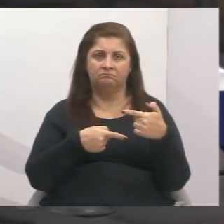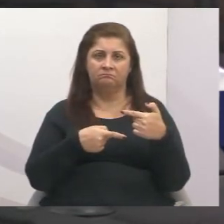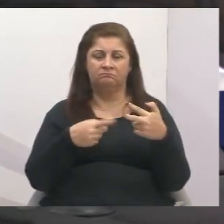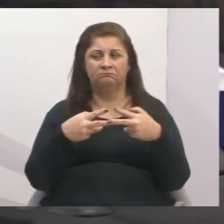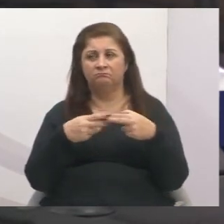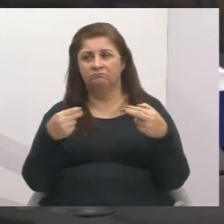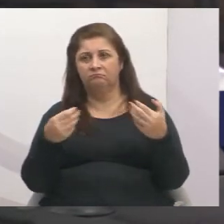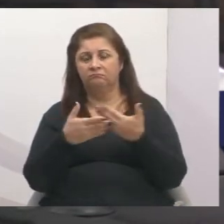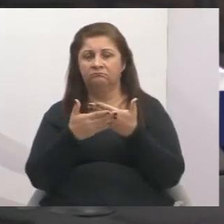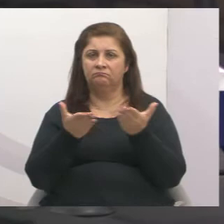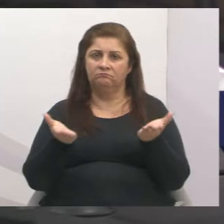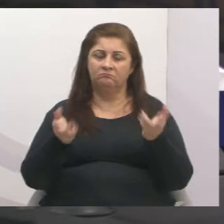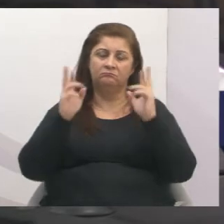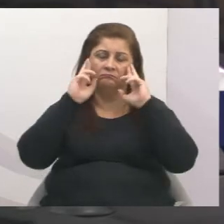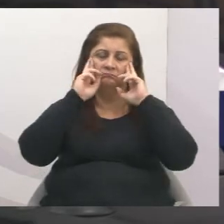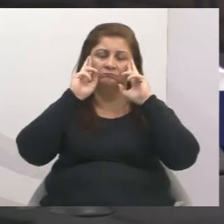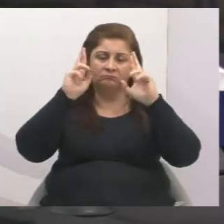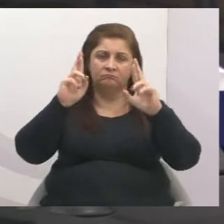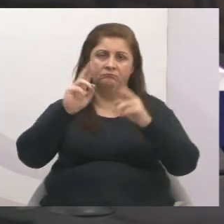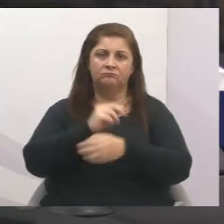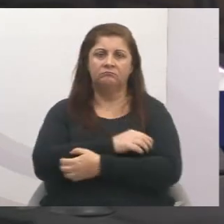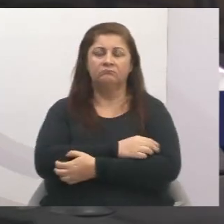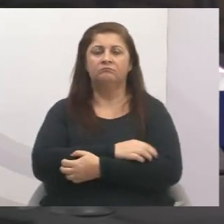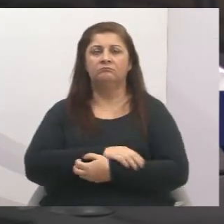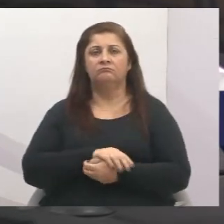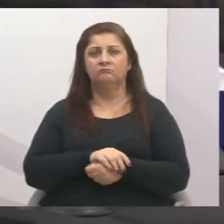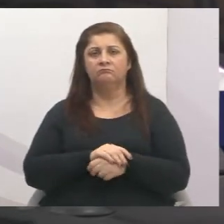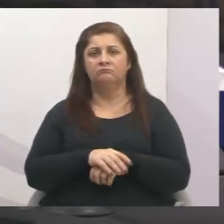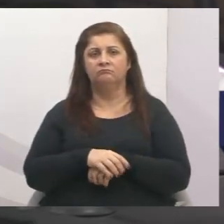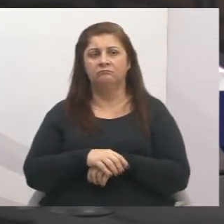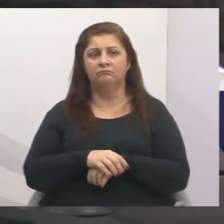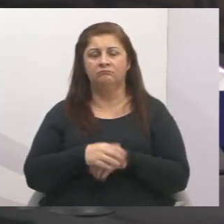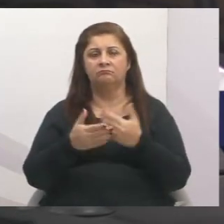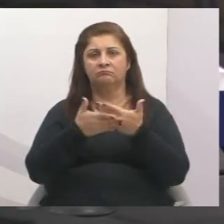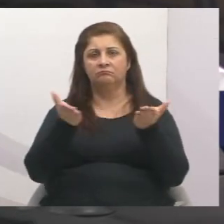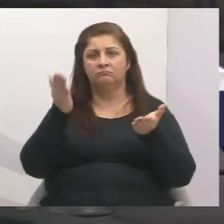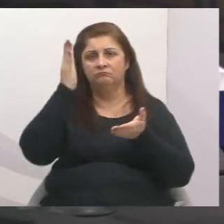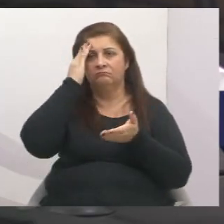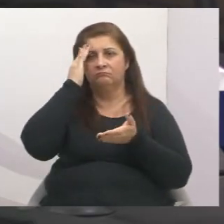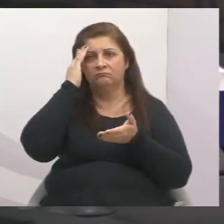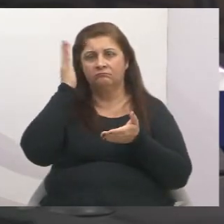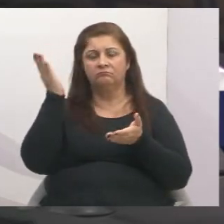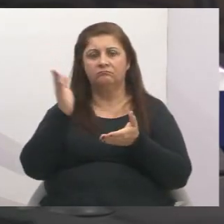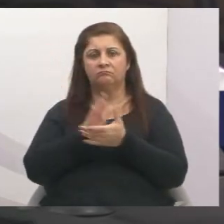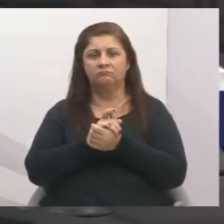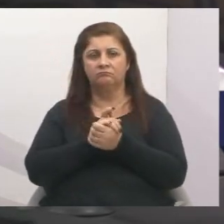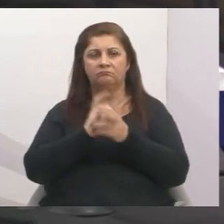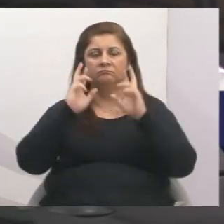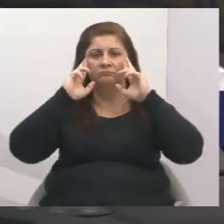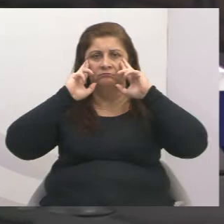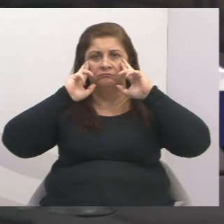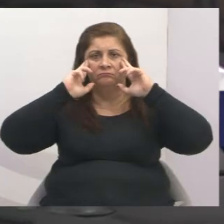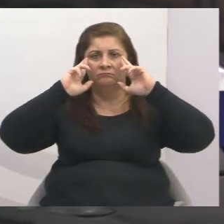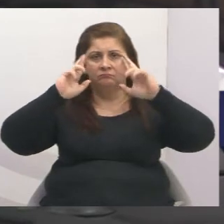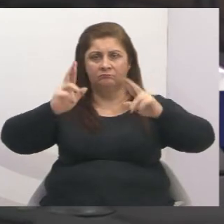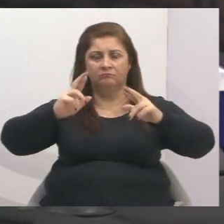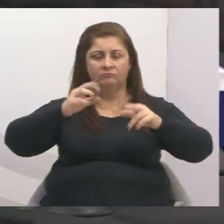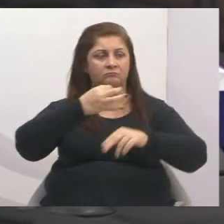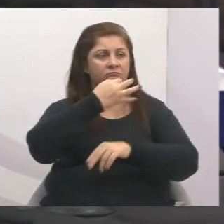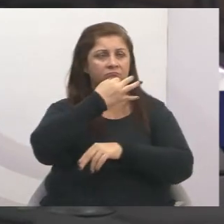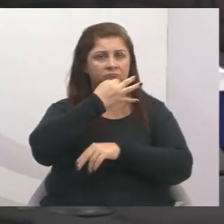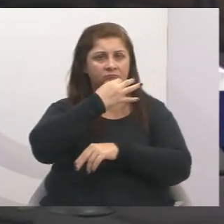pontos, né, com todo respeito, evidentemente. Vocês sabem que respeito muito o posicionamento de cada